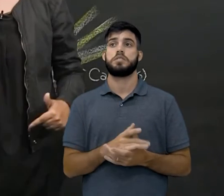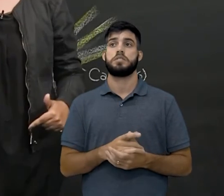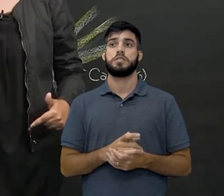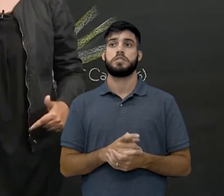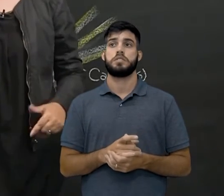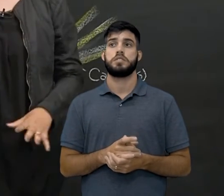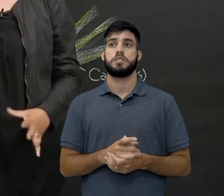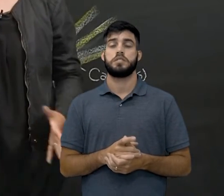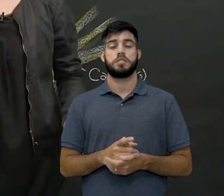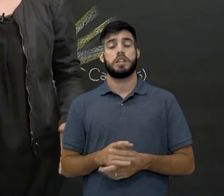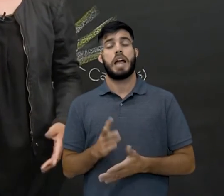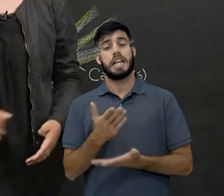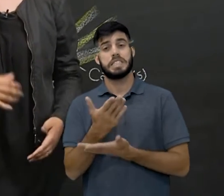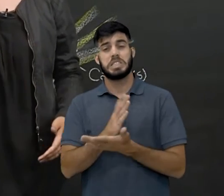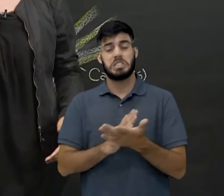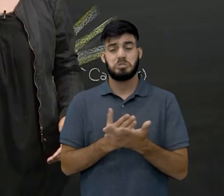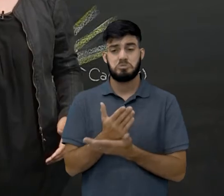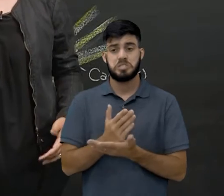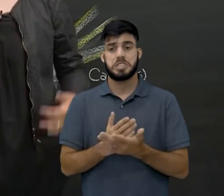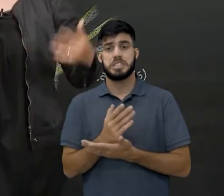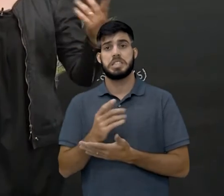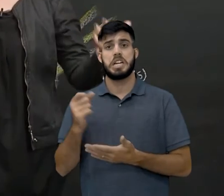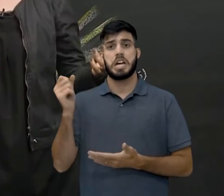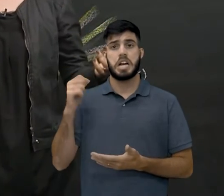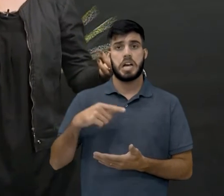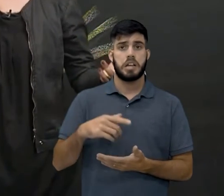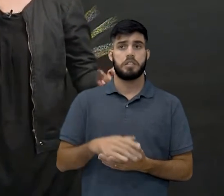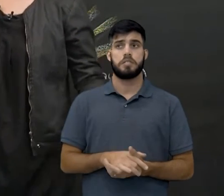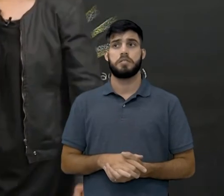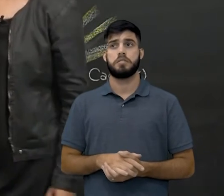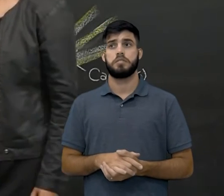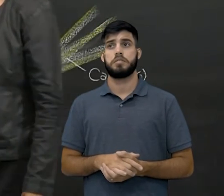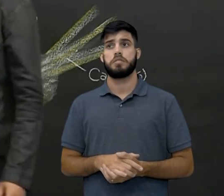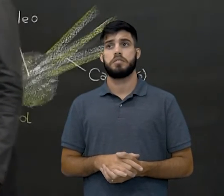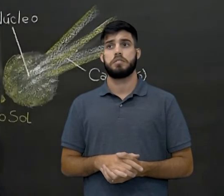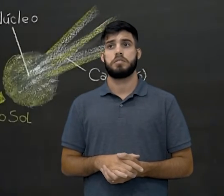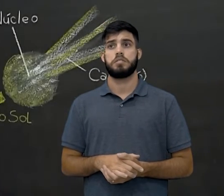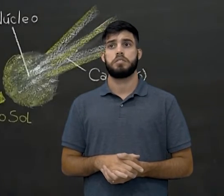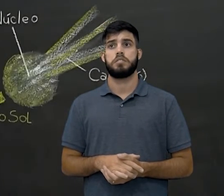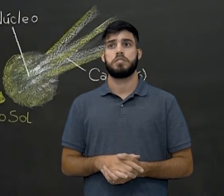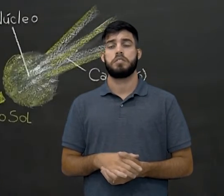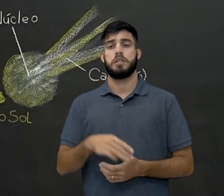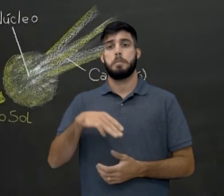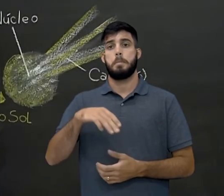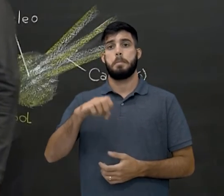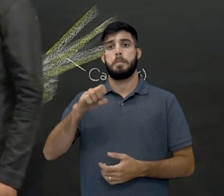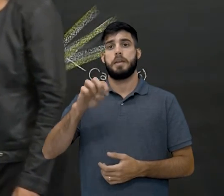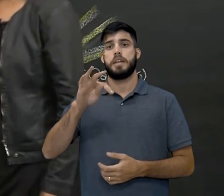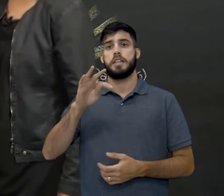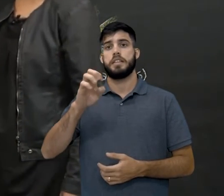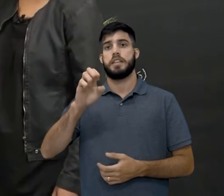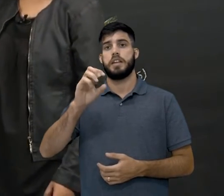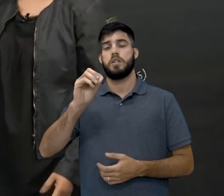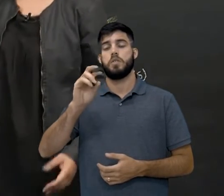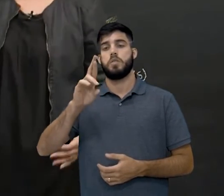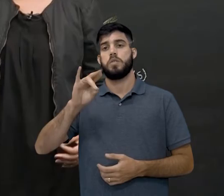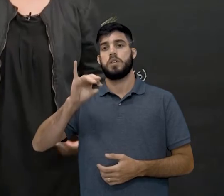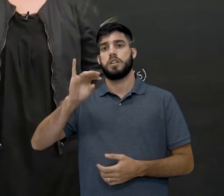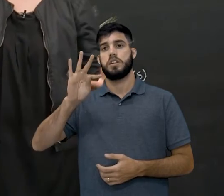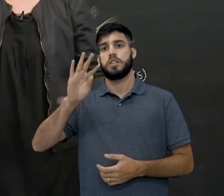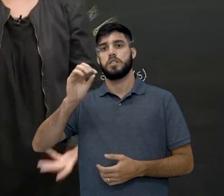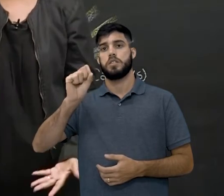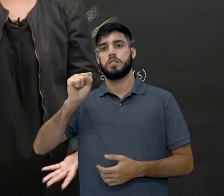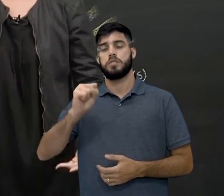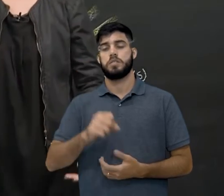fato, eles caem no nosso solo, nos mares, chamamos então de meteoritos. Fragmentos de rochas e ferro que,